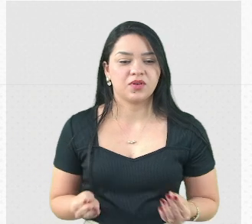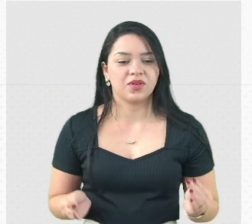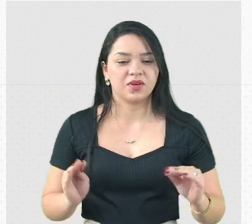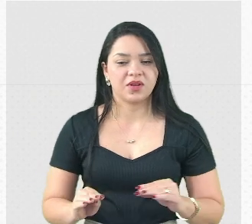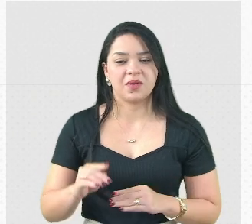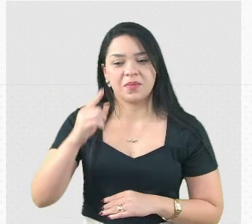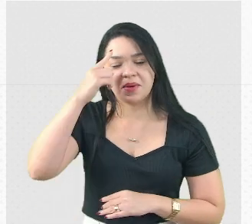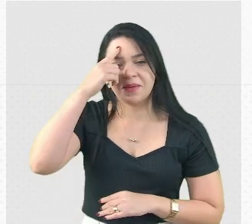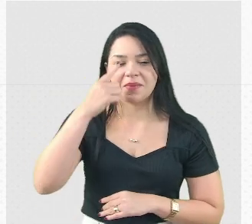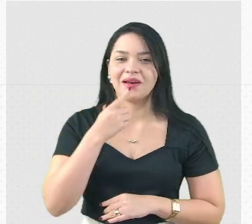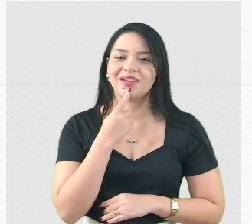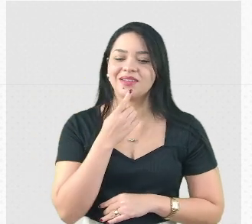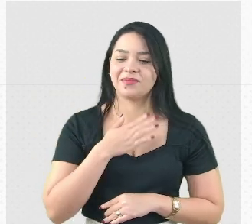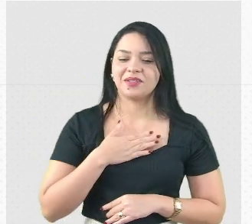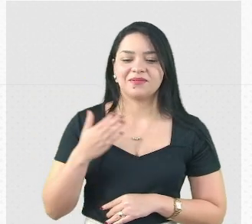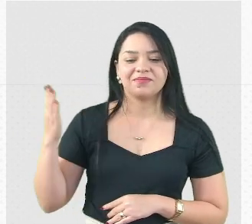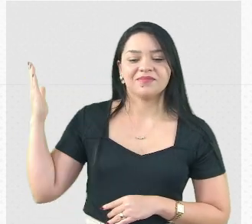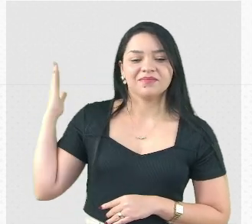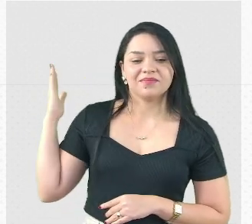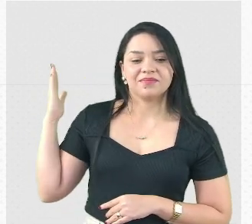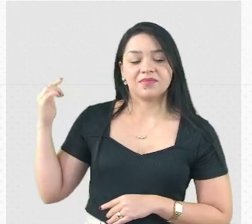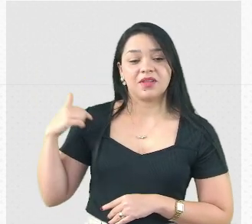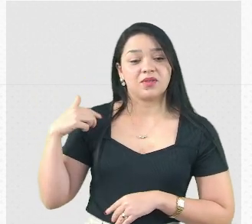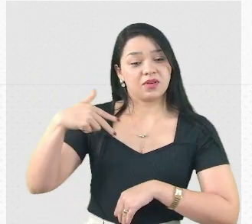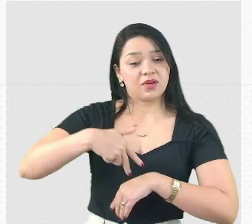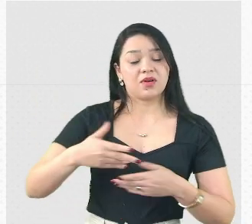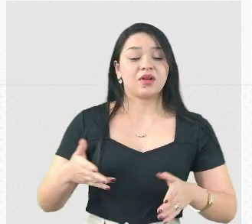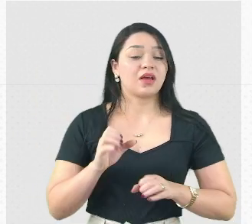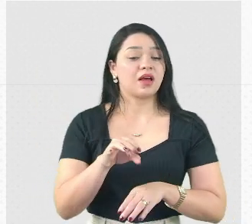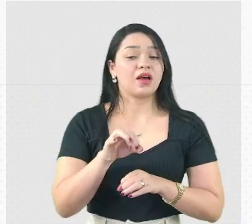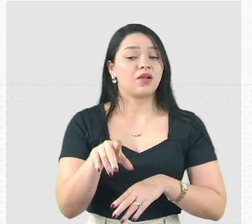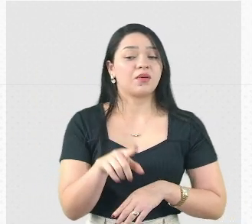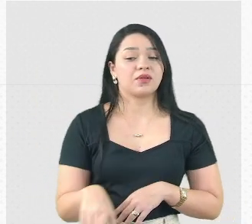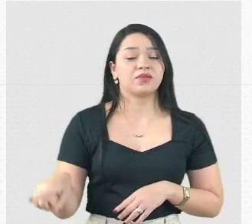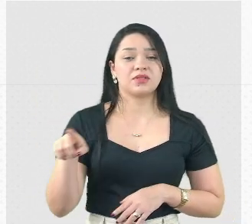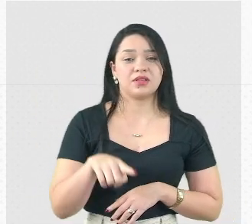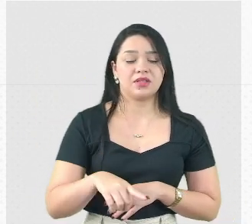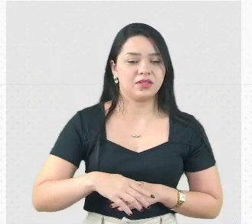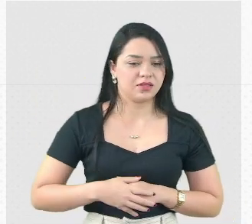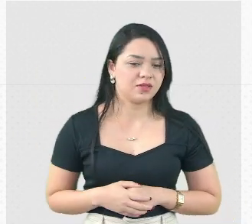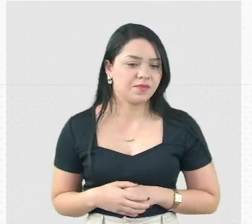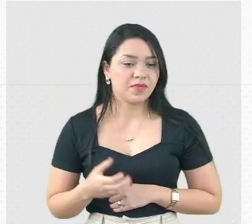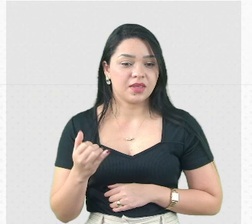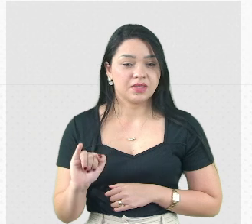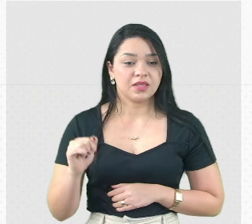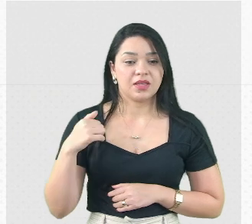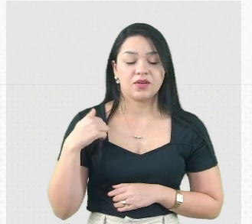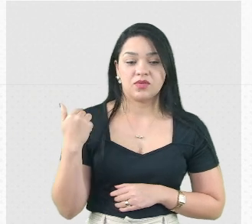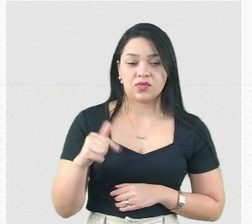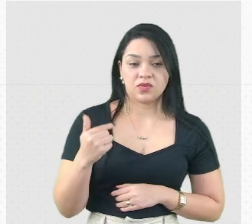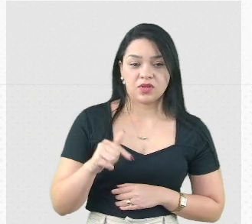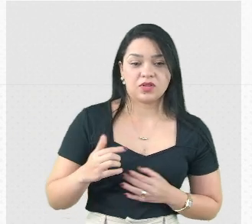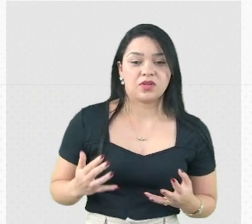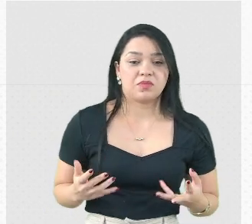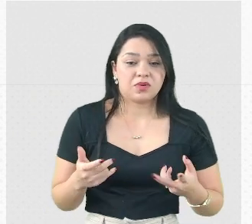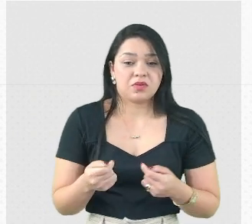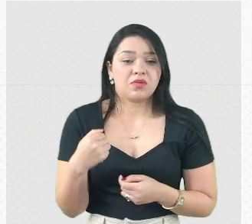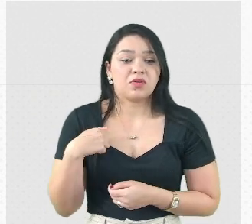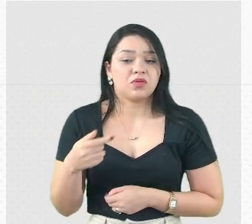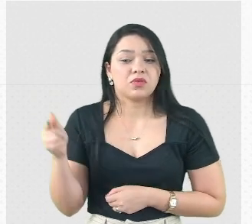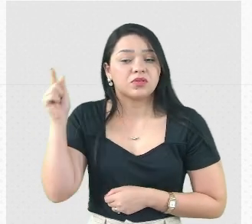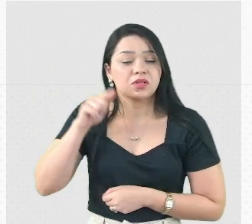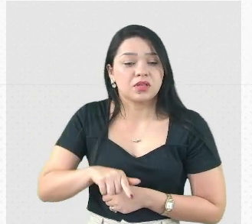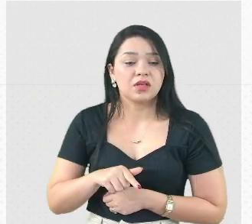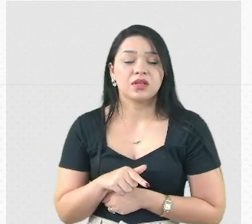uma imagem minha ali, ó. Por exemplo, eu estou aqui neste momento dando aula para vocês. Se eu não tiver o mínimo de aptidão, eu não conseguiria